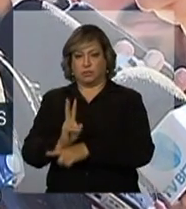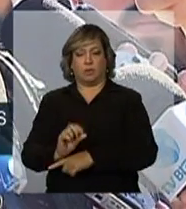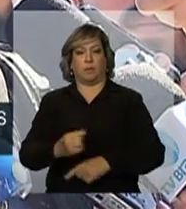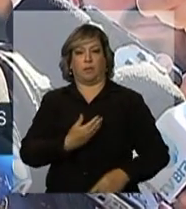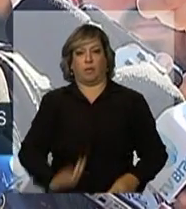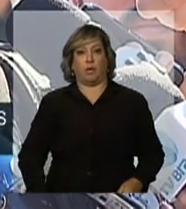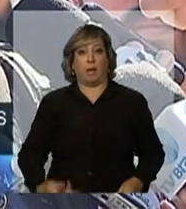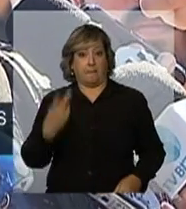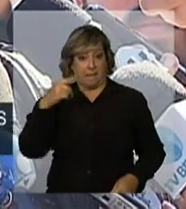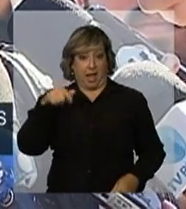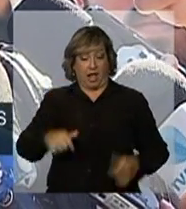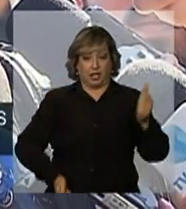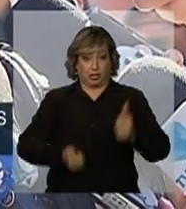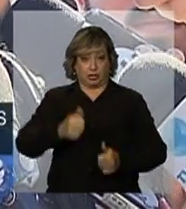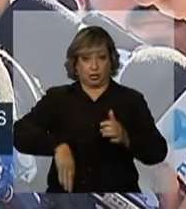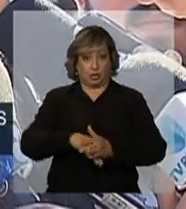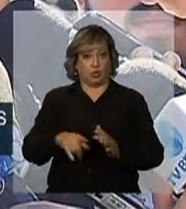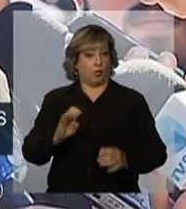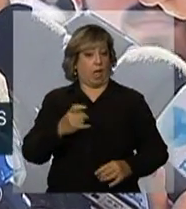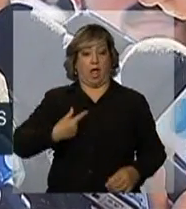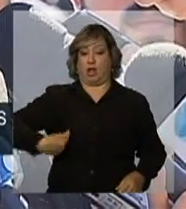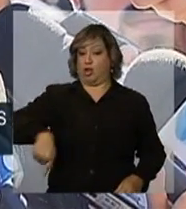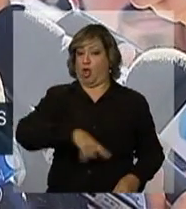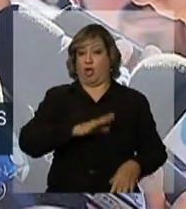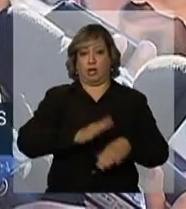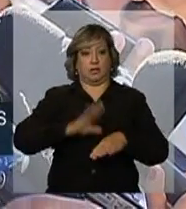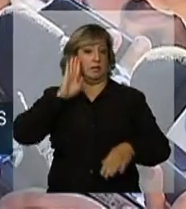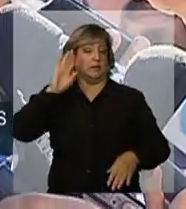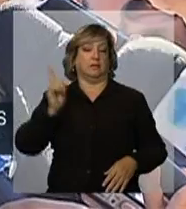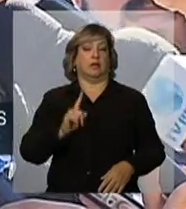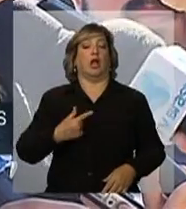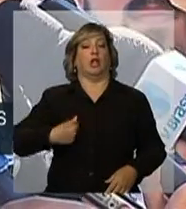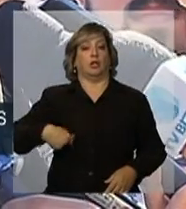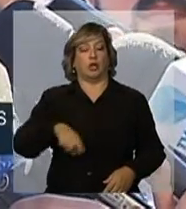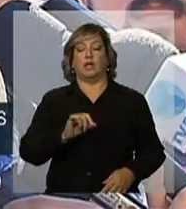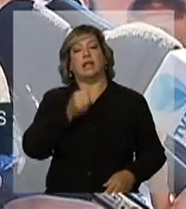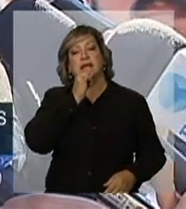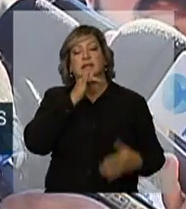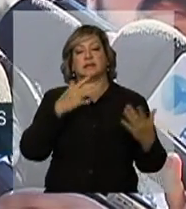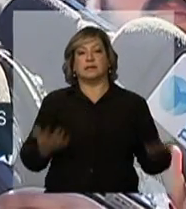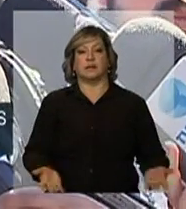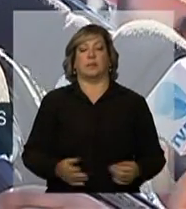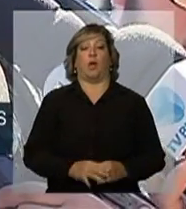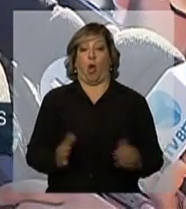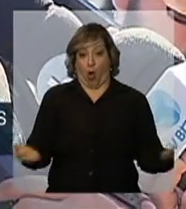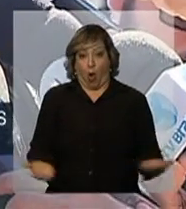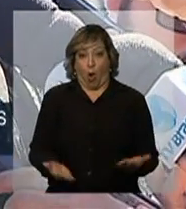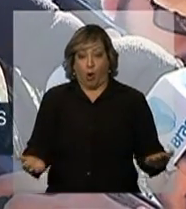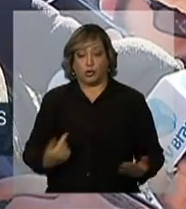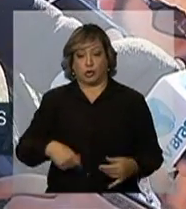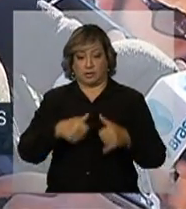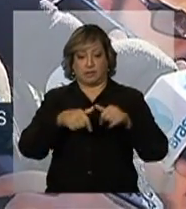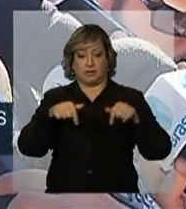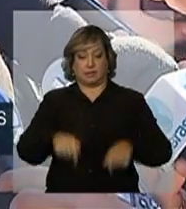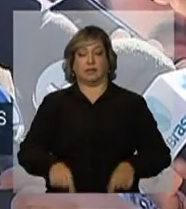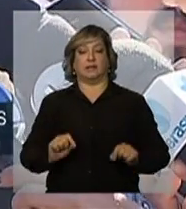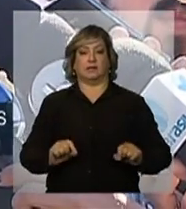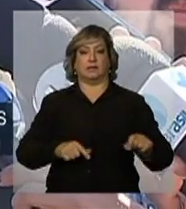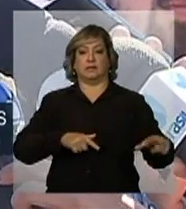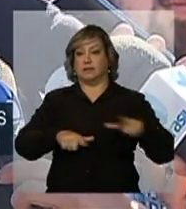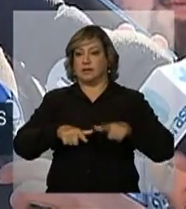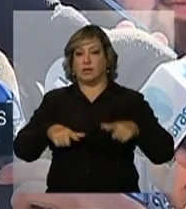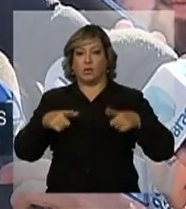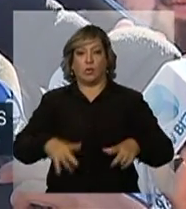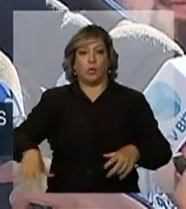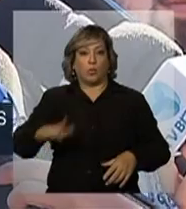população para o jogo não é a missão primordial nossa. Nós estamos naquelas outras. Por exemplo, estamos hoje ocupando estruturas